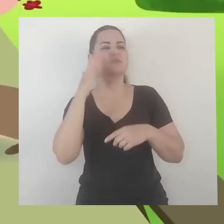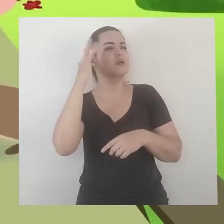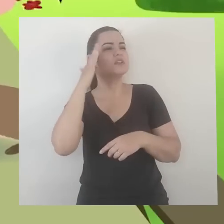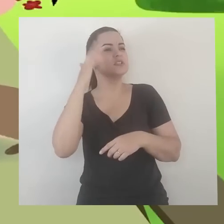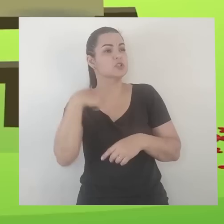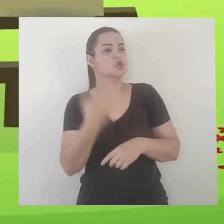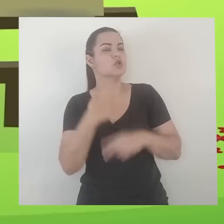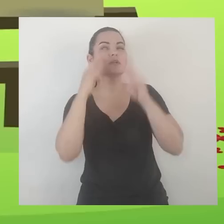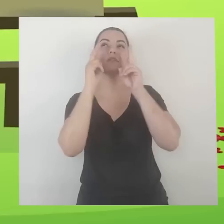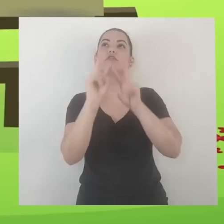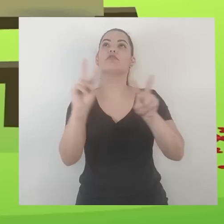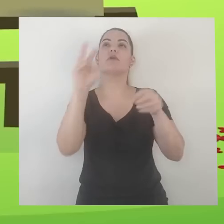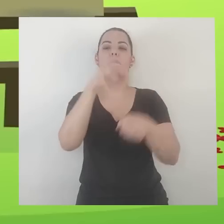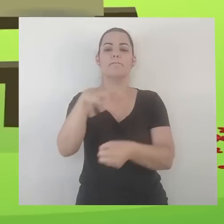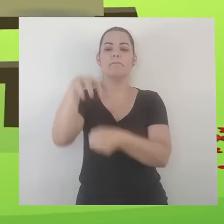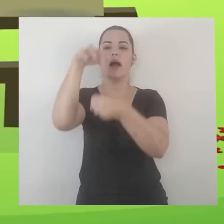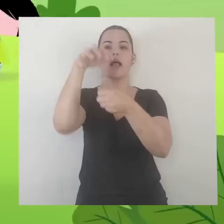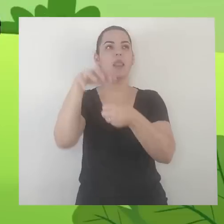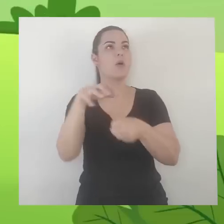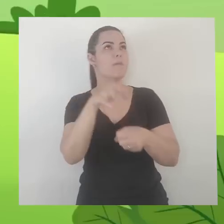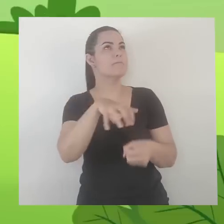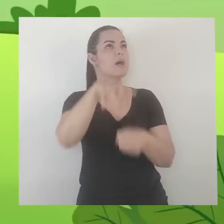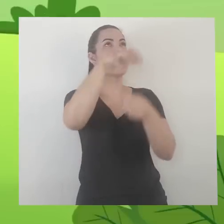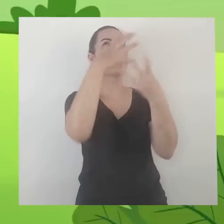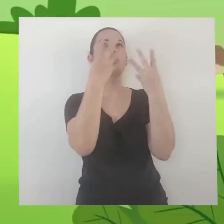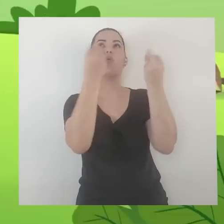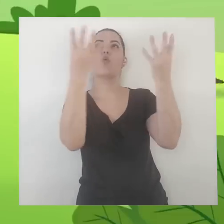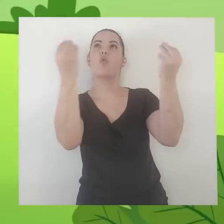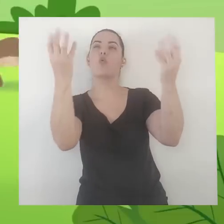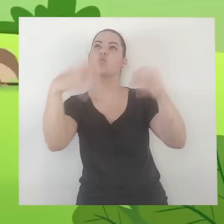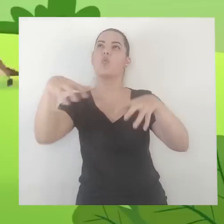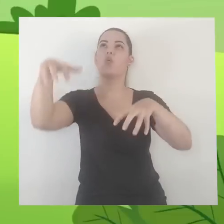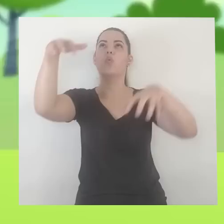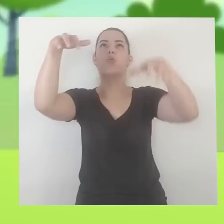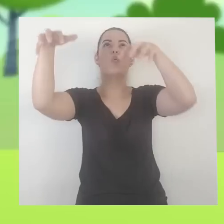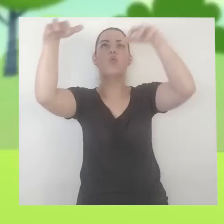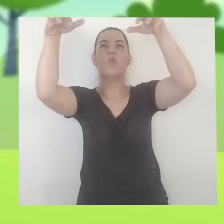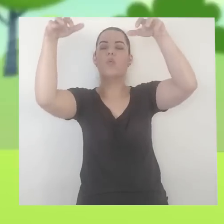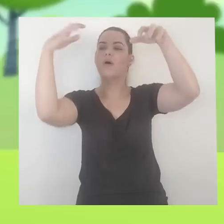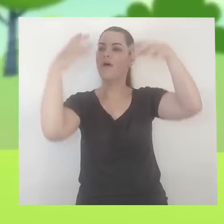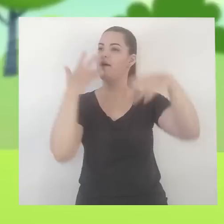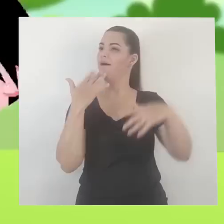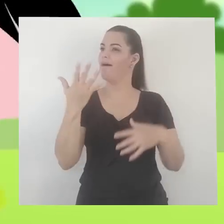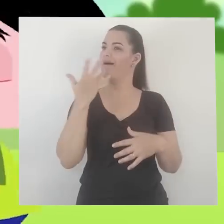Já pensou? Um monte de balões coloridos no céu?